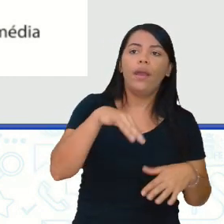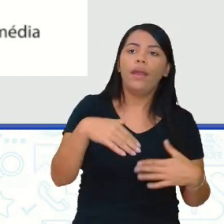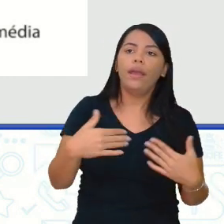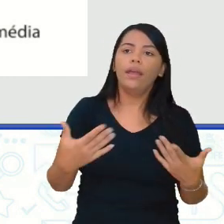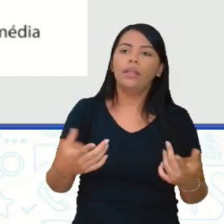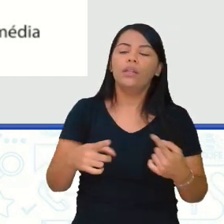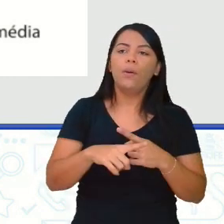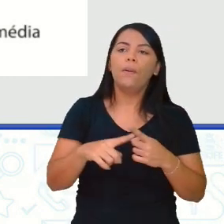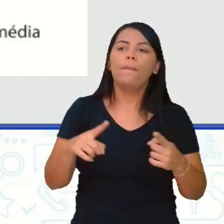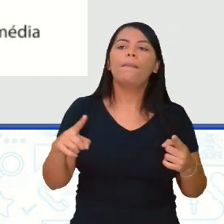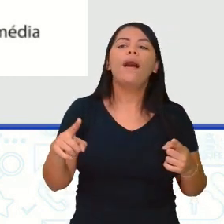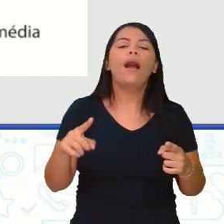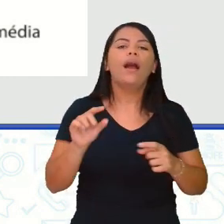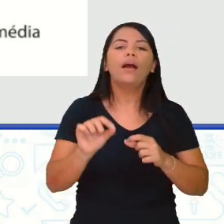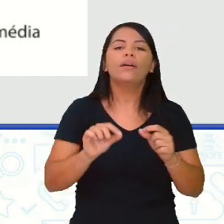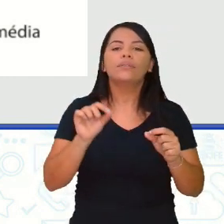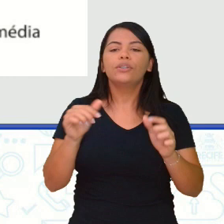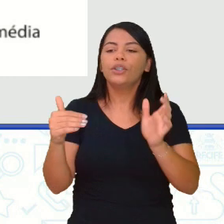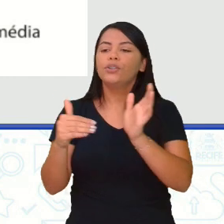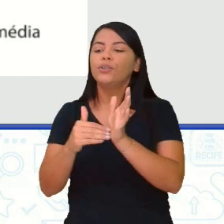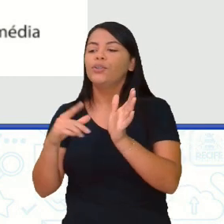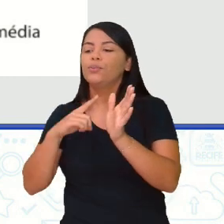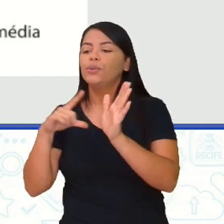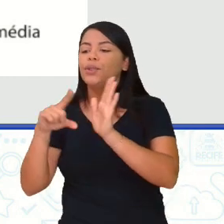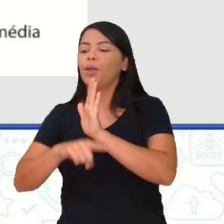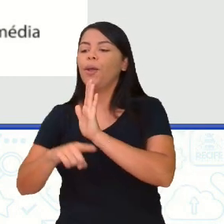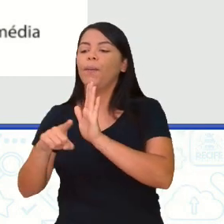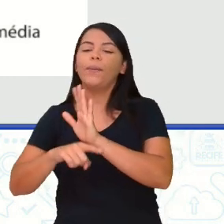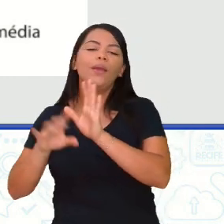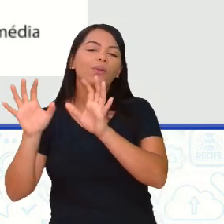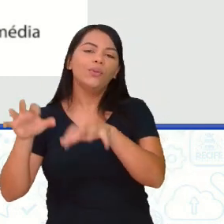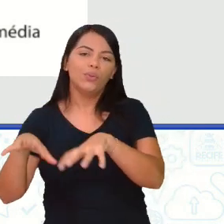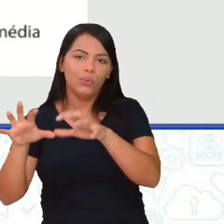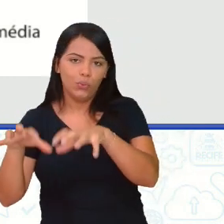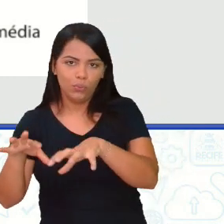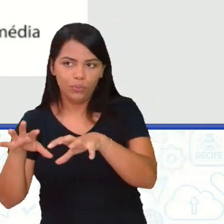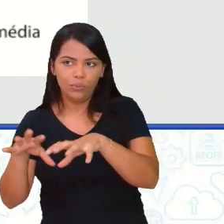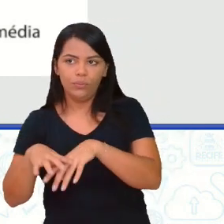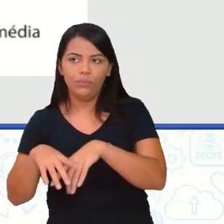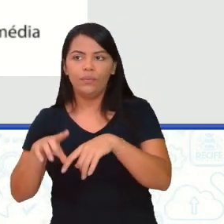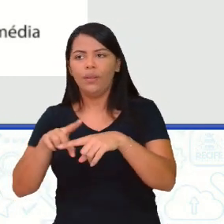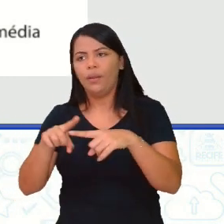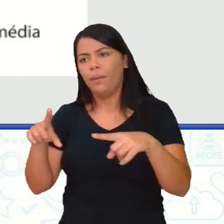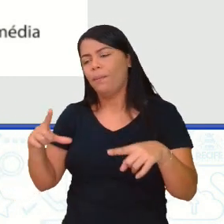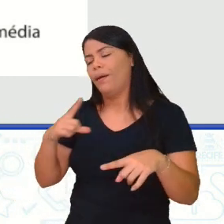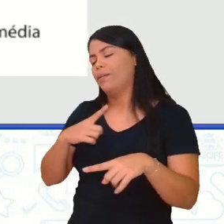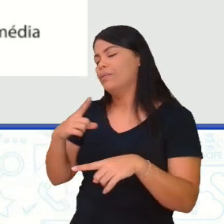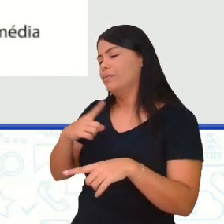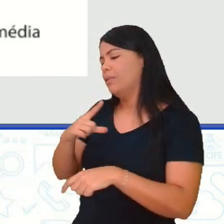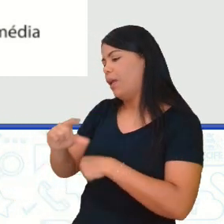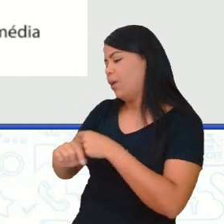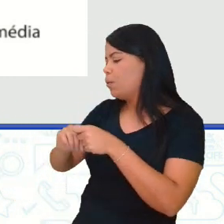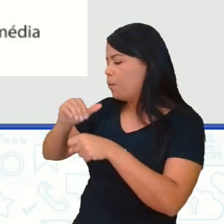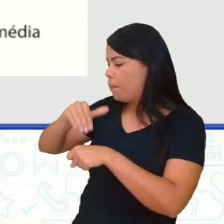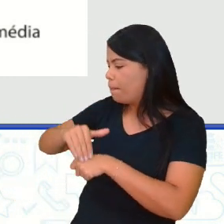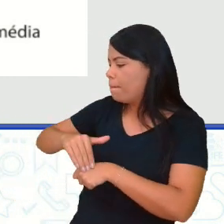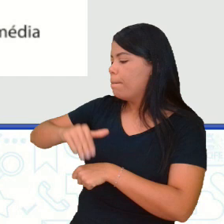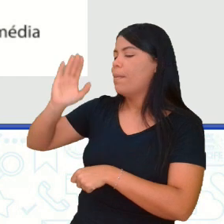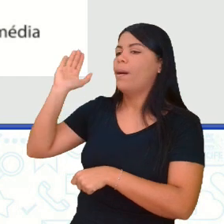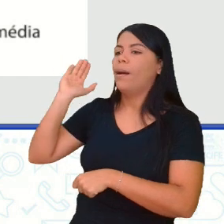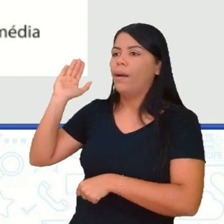entanto, no último, eu tenho menos precipitação, mas tenho